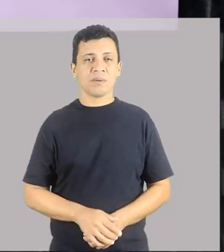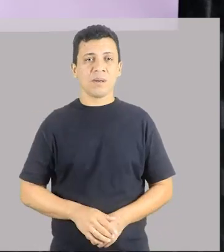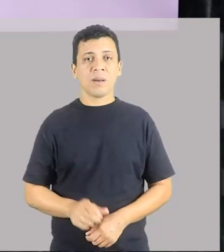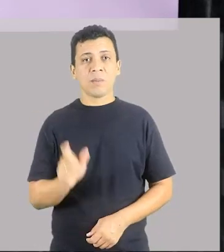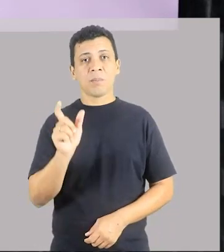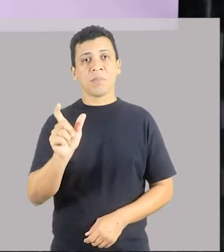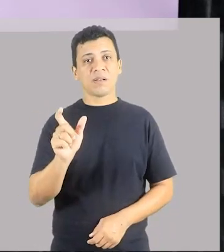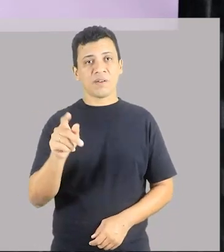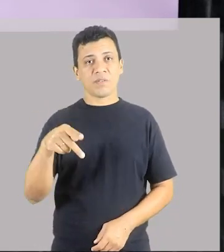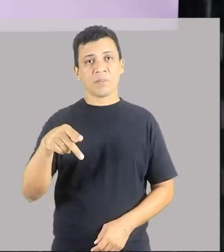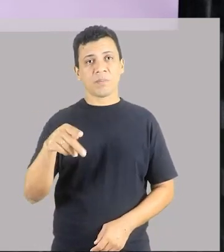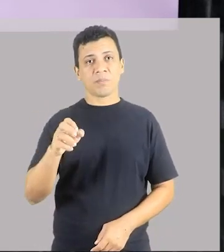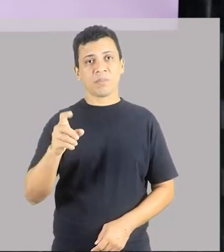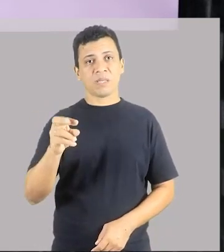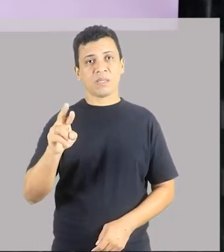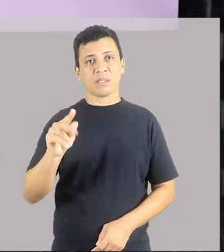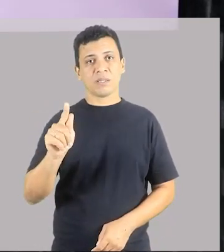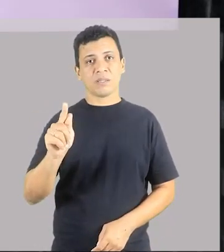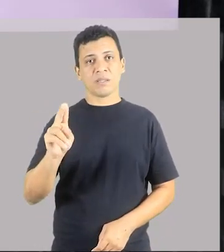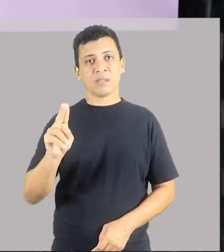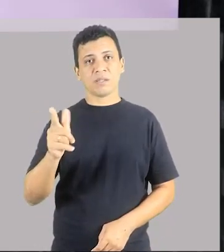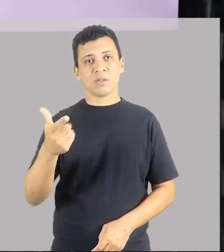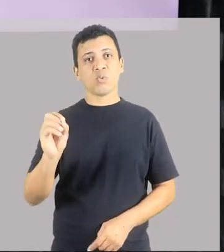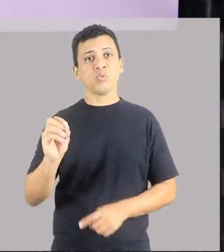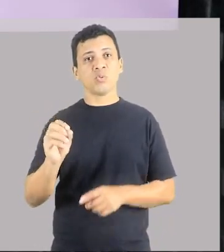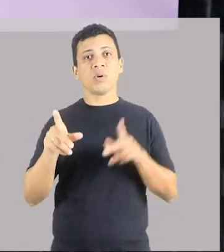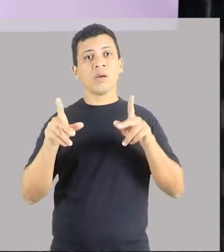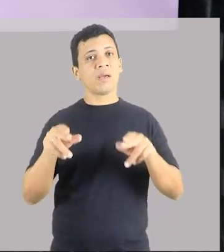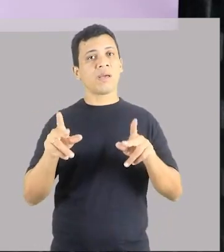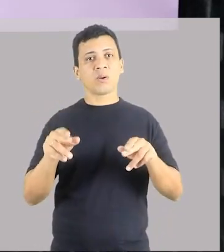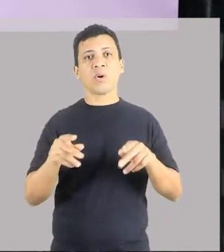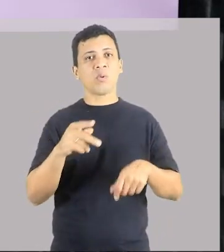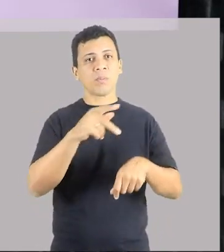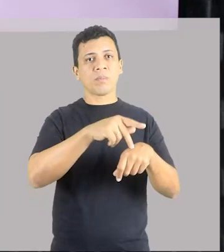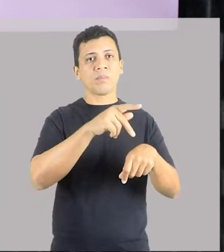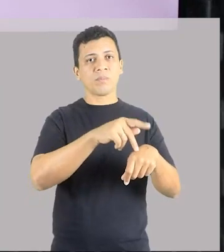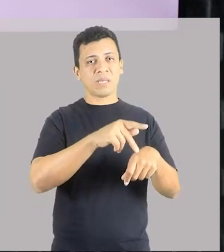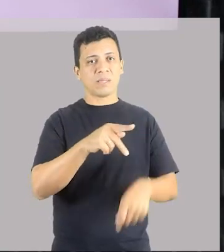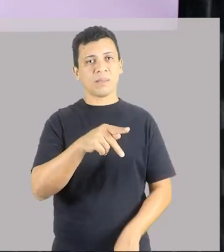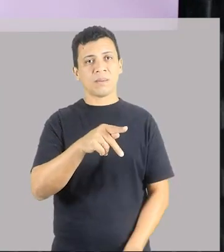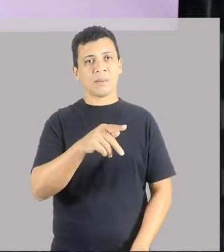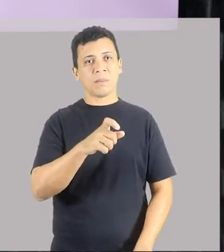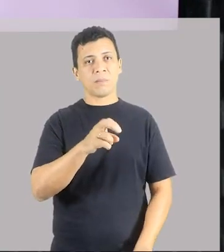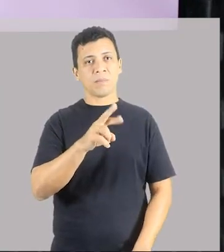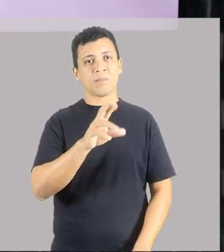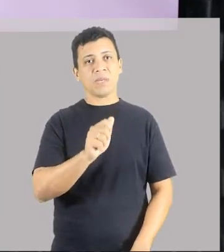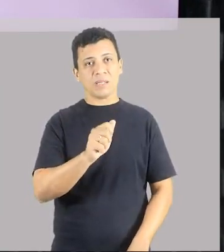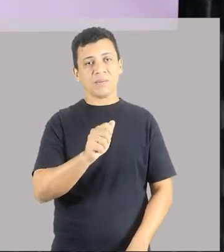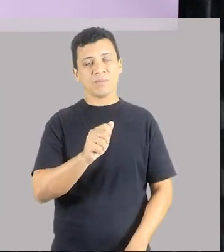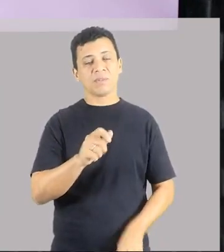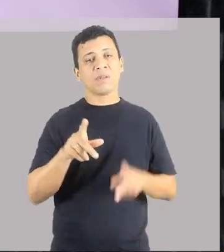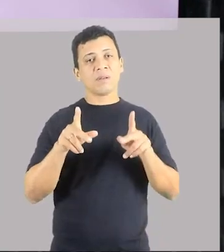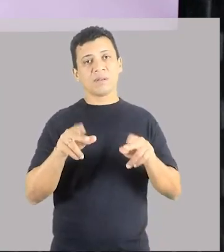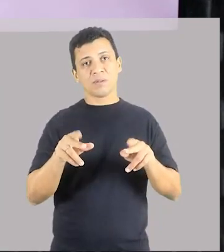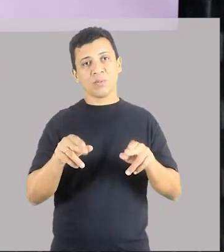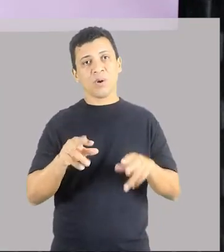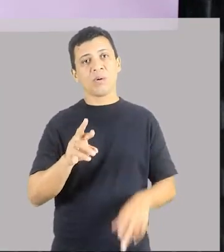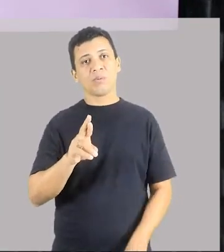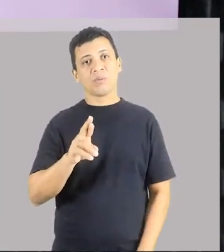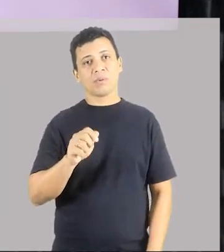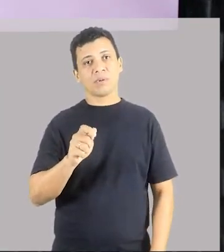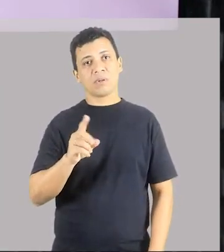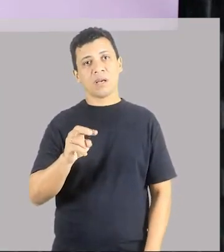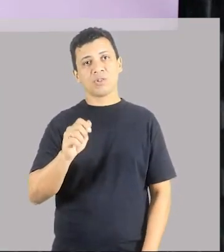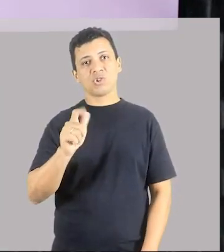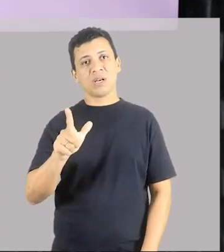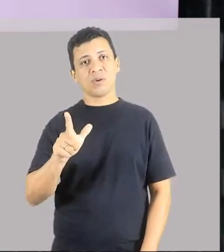tem a ver com pedra porque há incomum entre essas palavras o termo esse termo que nós chamamos de radical então radical é a